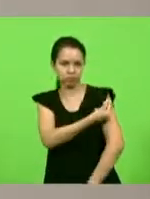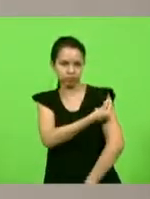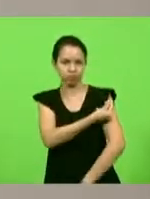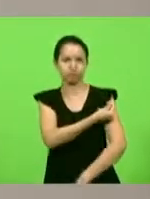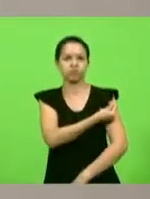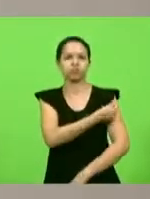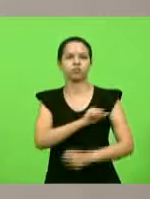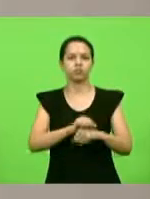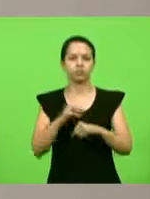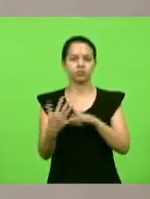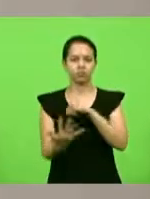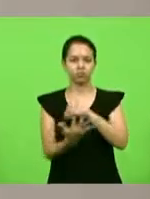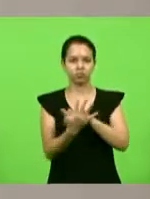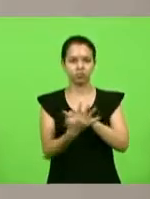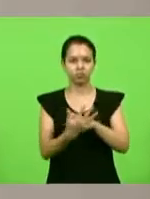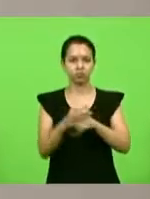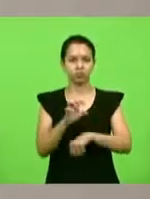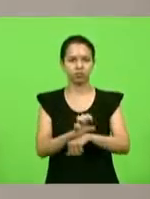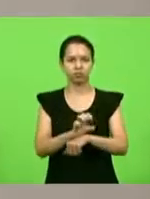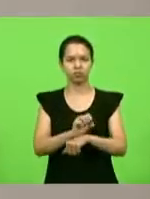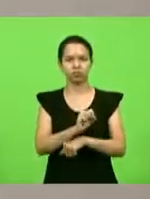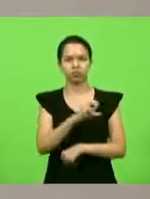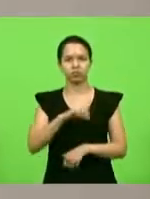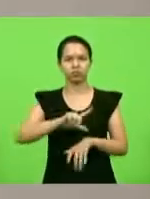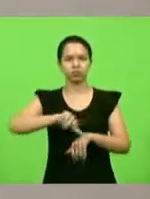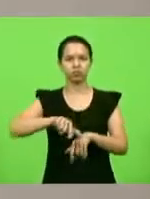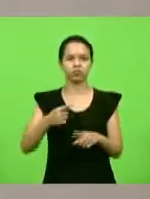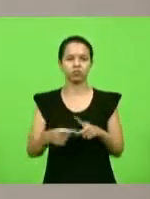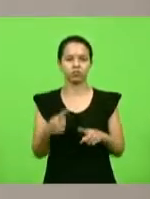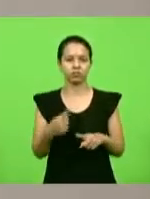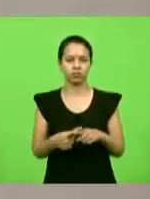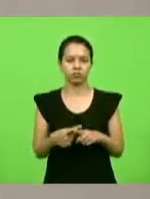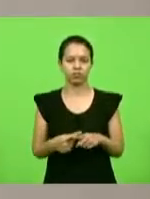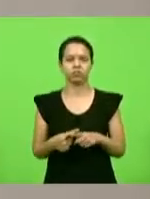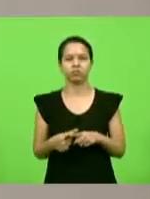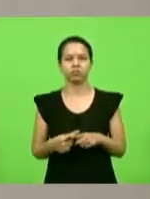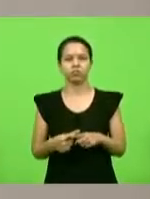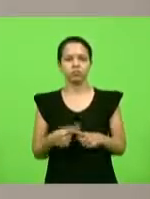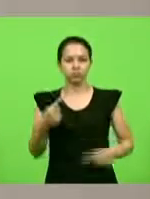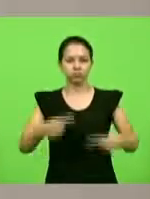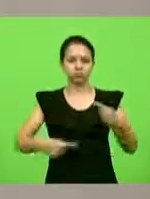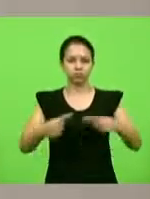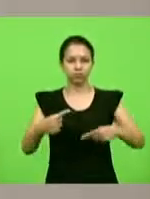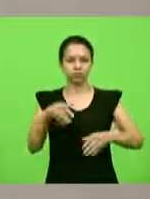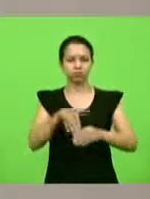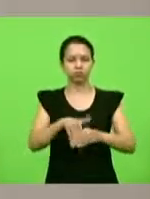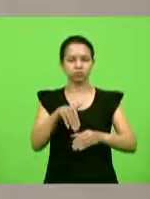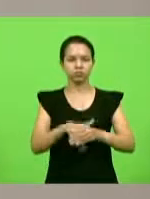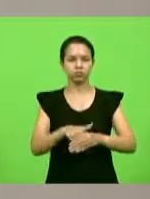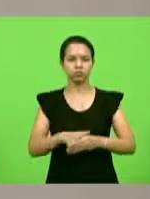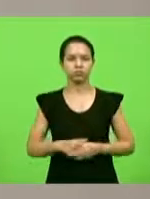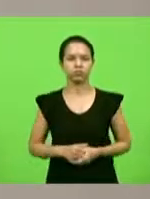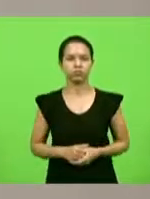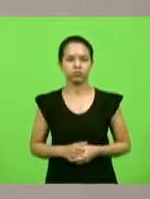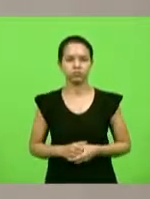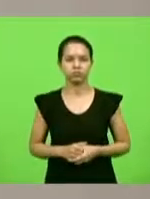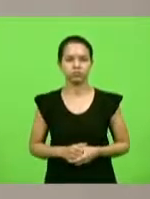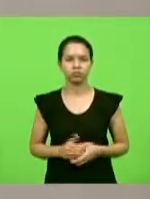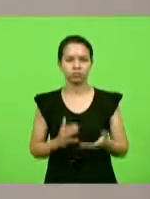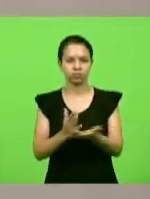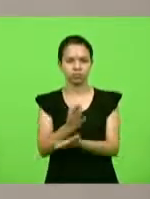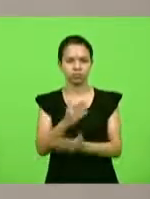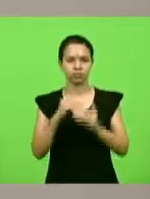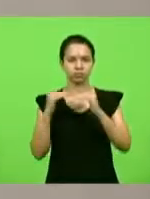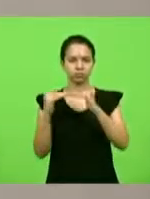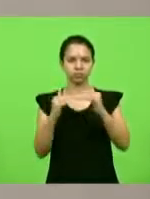municípios do Estado de Santa Catarina, em discussão. Não havendo quem queira discutir, em votação, deputados que aprovam permaneçam como se encontram. Aprovado